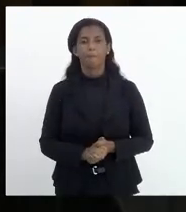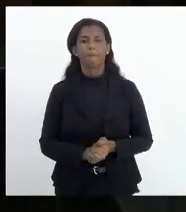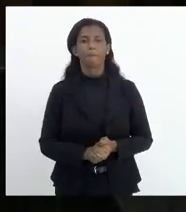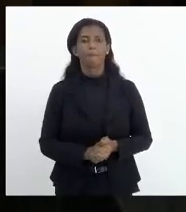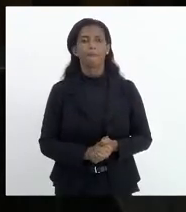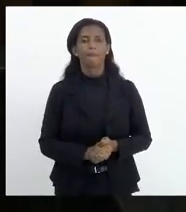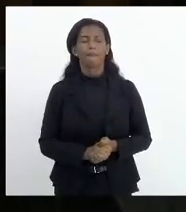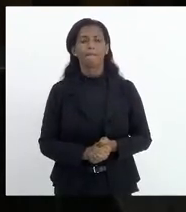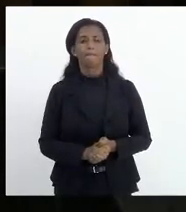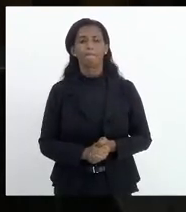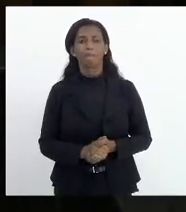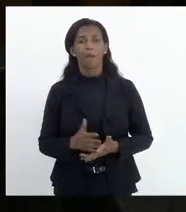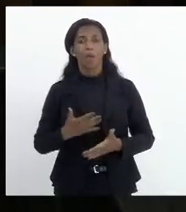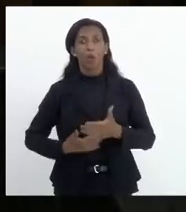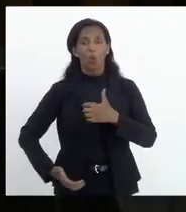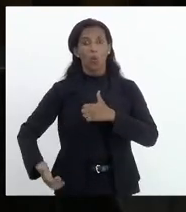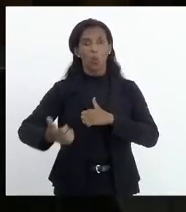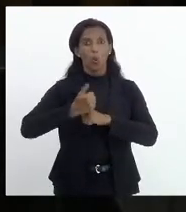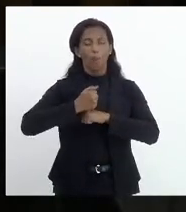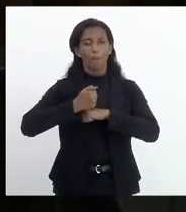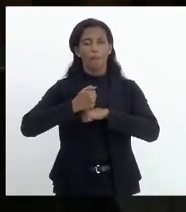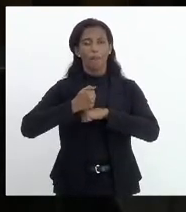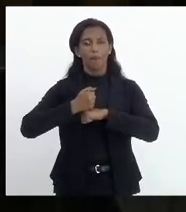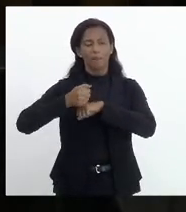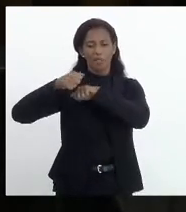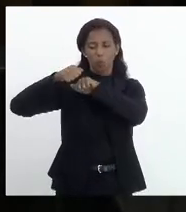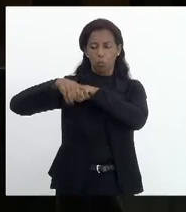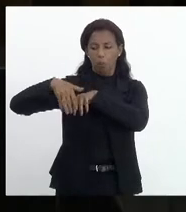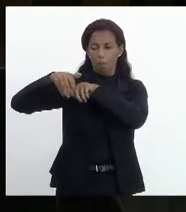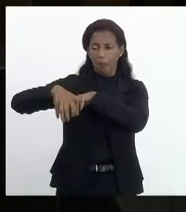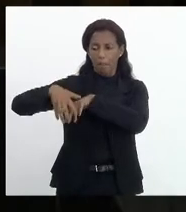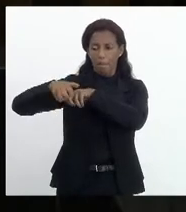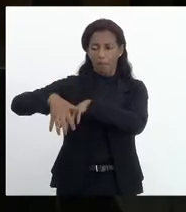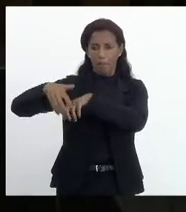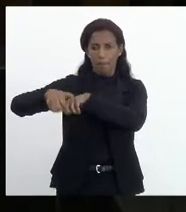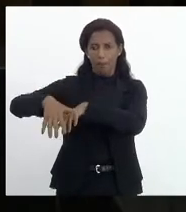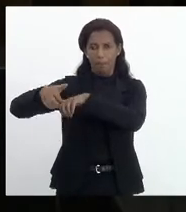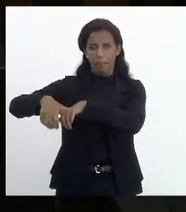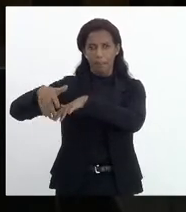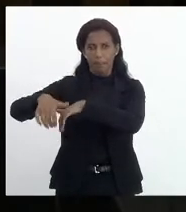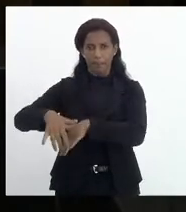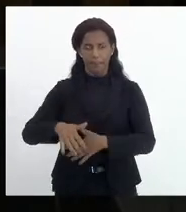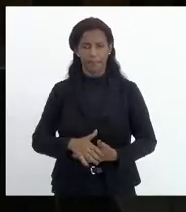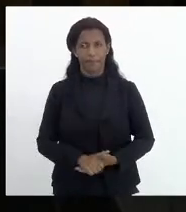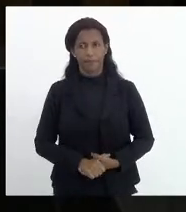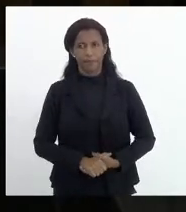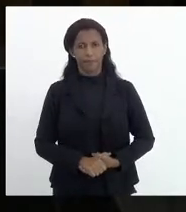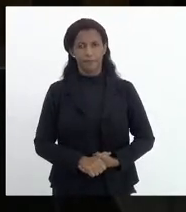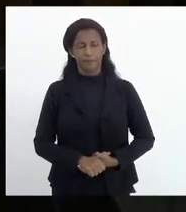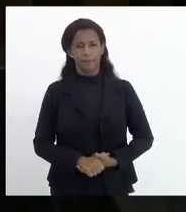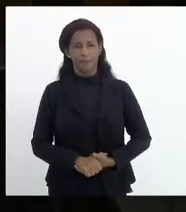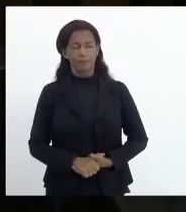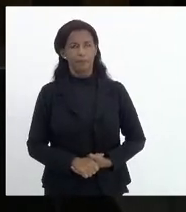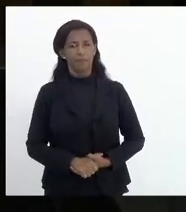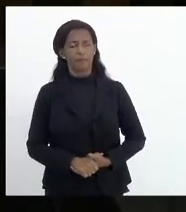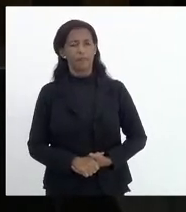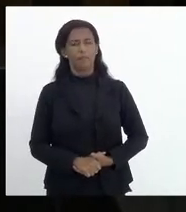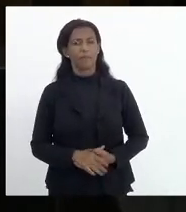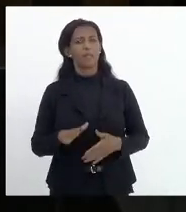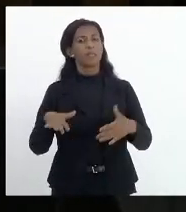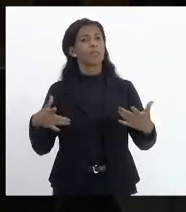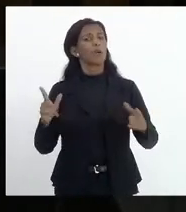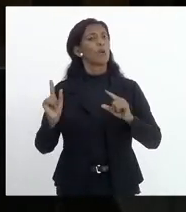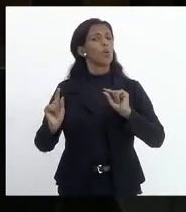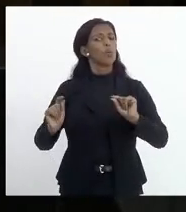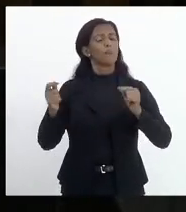e foi um golpe em marcha é um golpe marcha bom então o que o que o